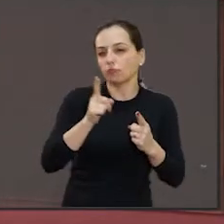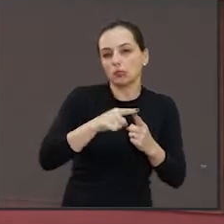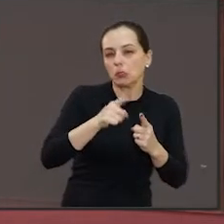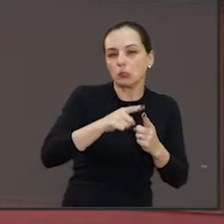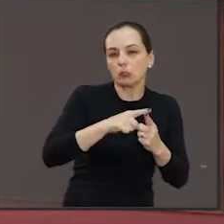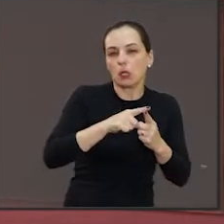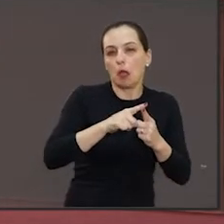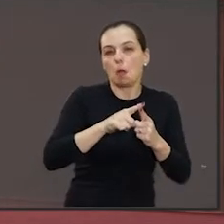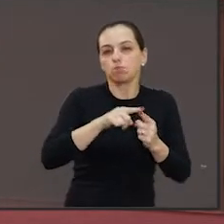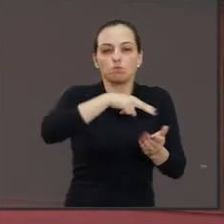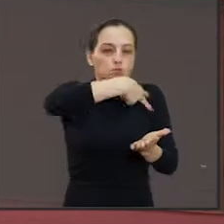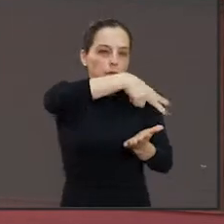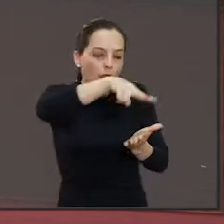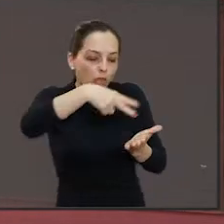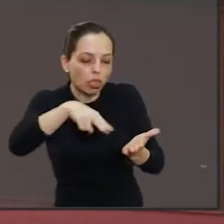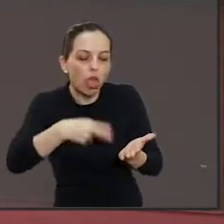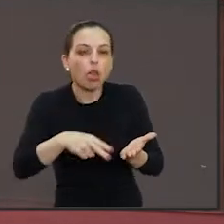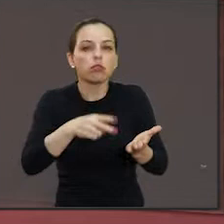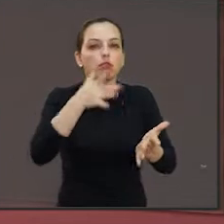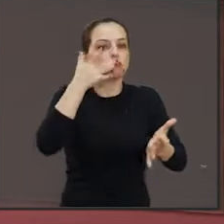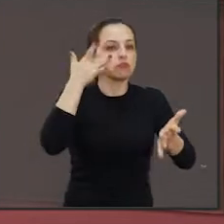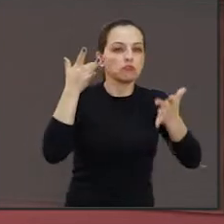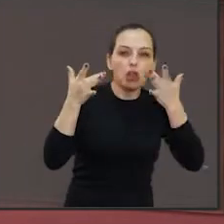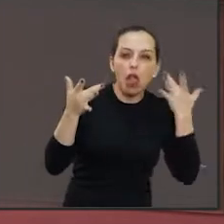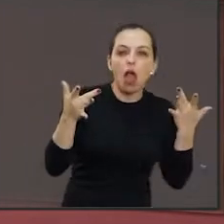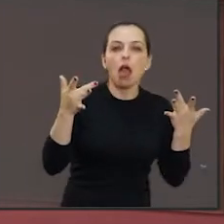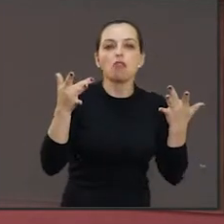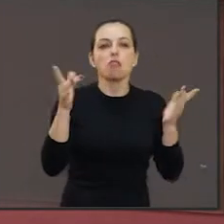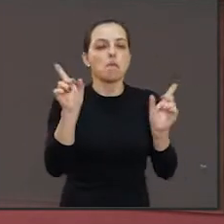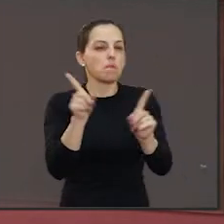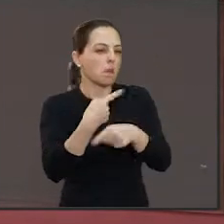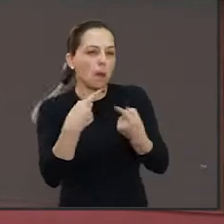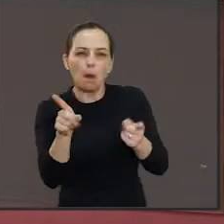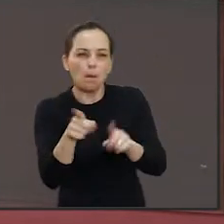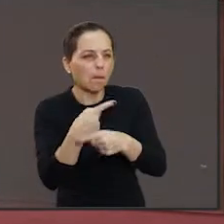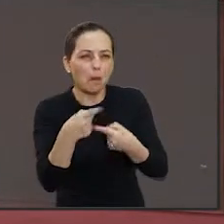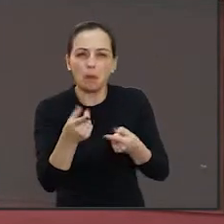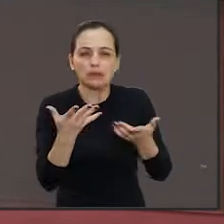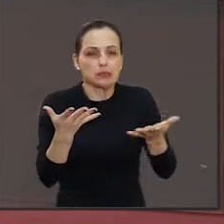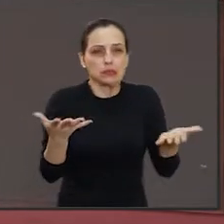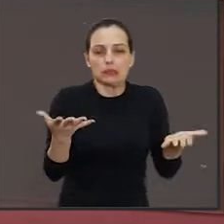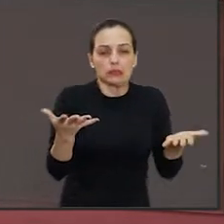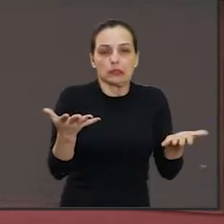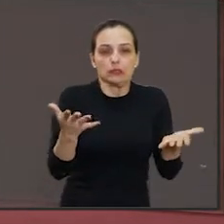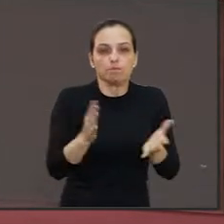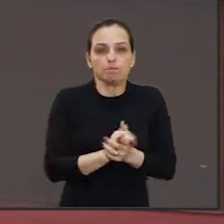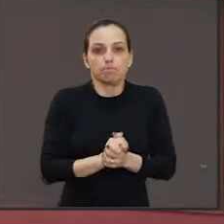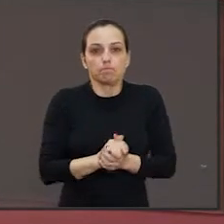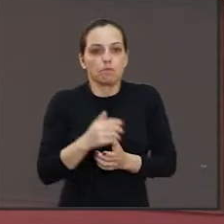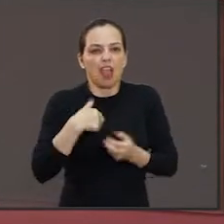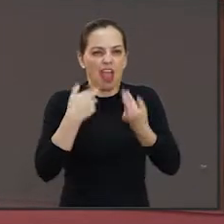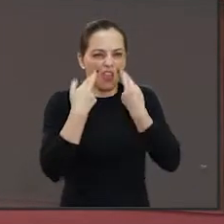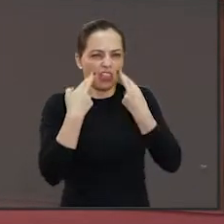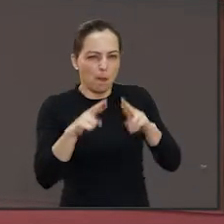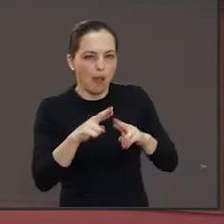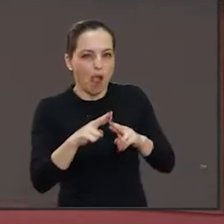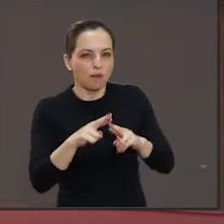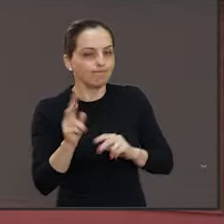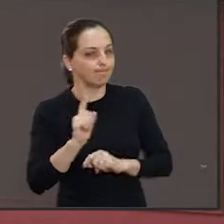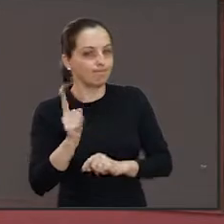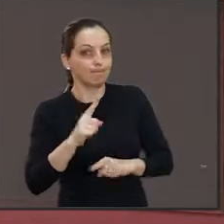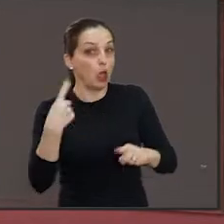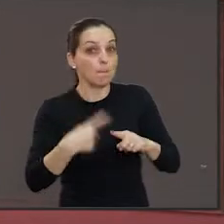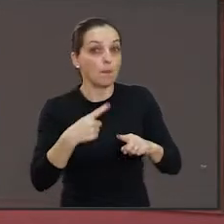uma cidade abençoada com relação ao poder público, ele fomenta muito cultura, não só na área de dança, não, é